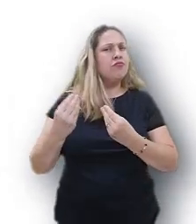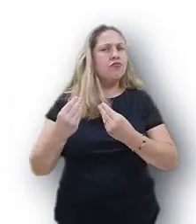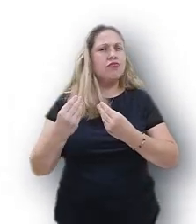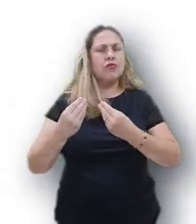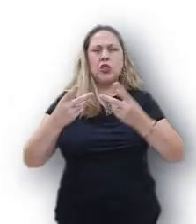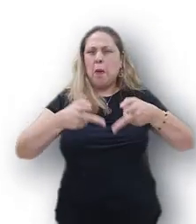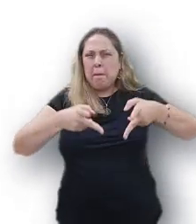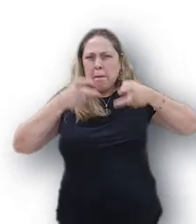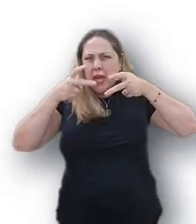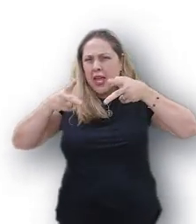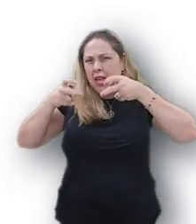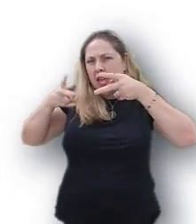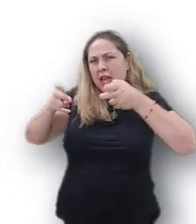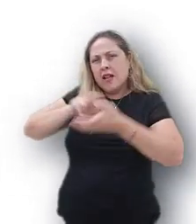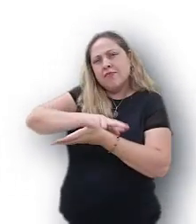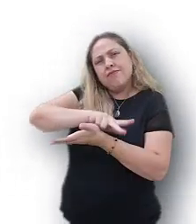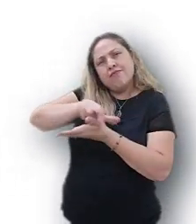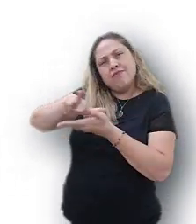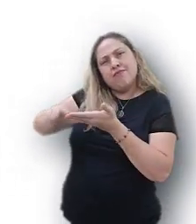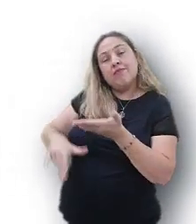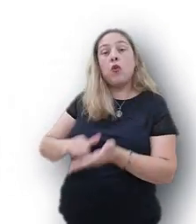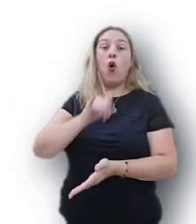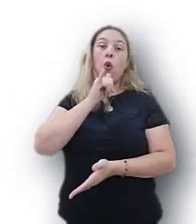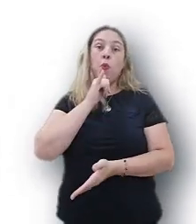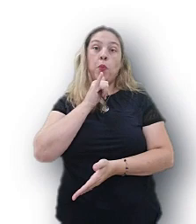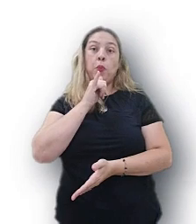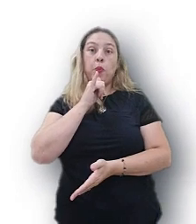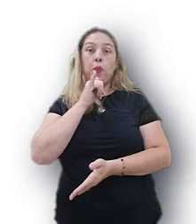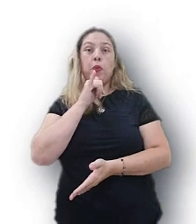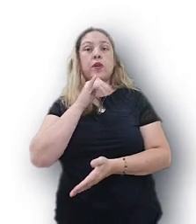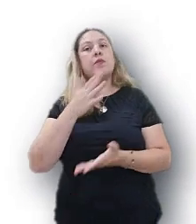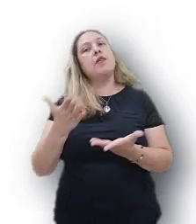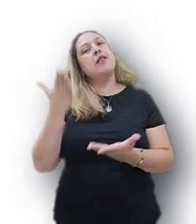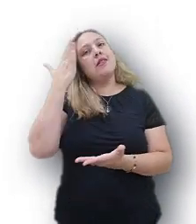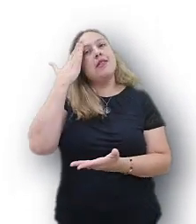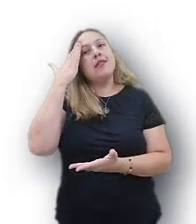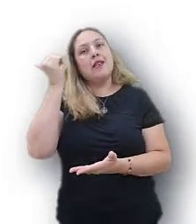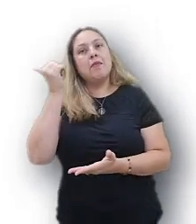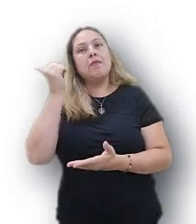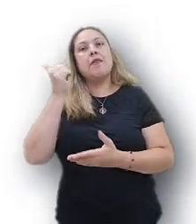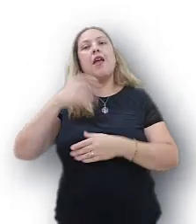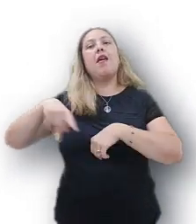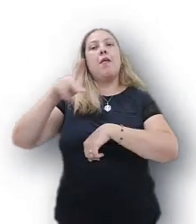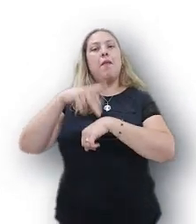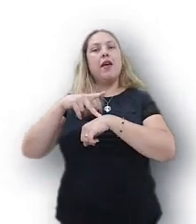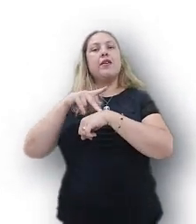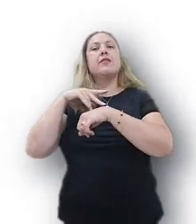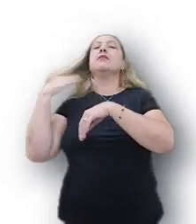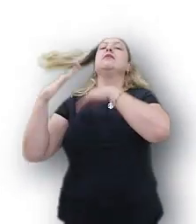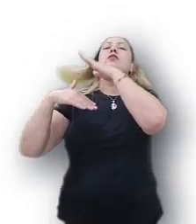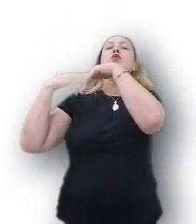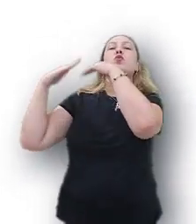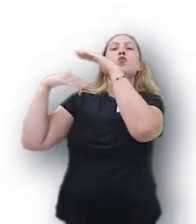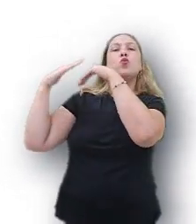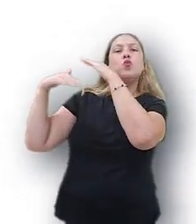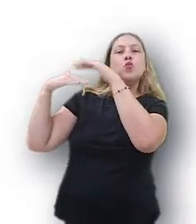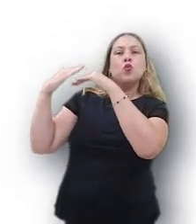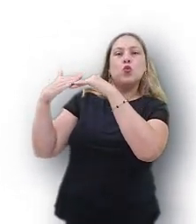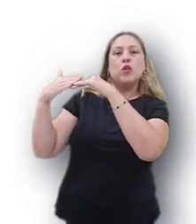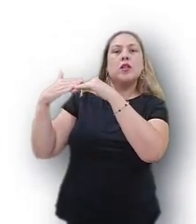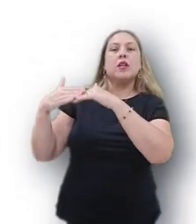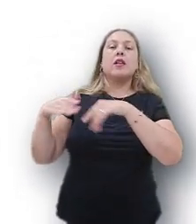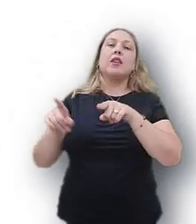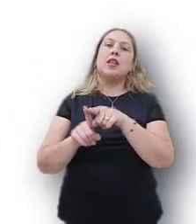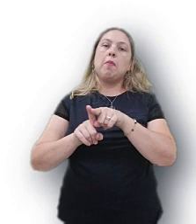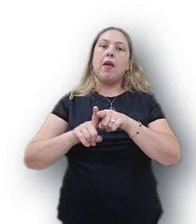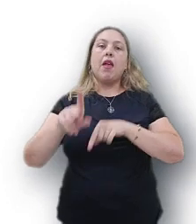A análise da pirâmide etária nos permite vastas possibilidades de percepção. Podemos, por